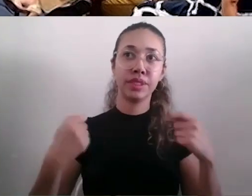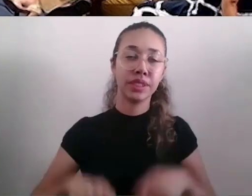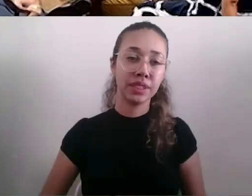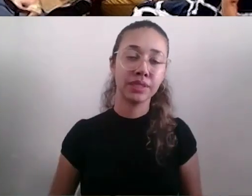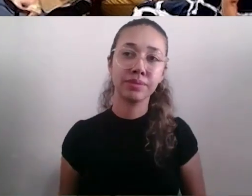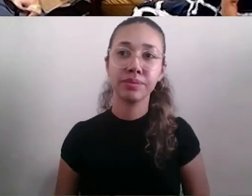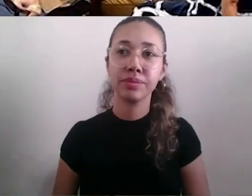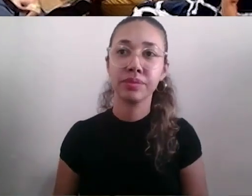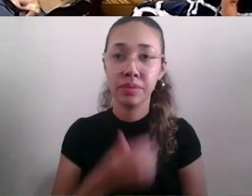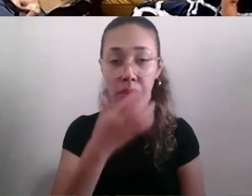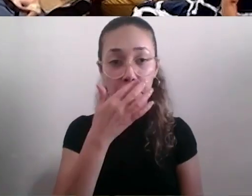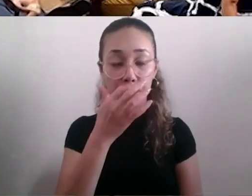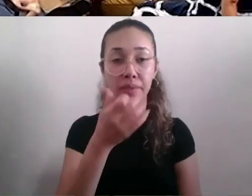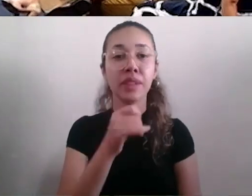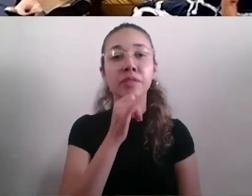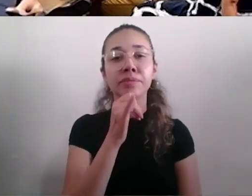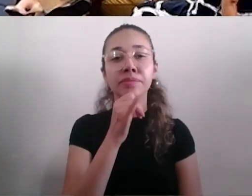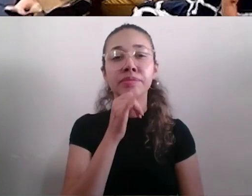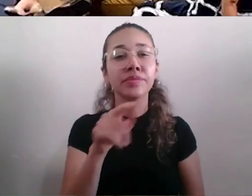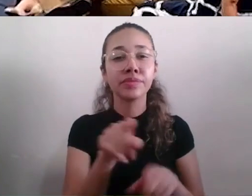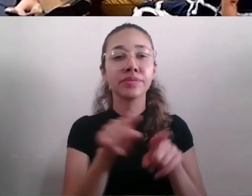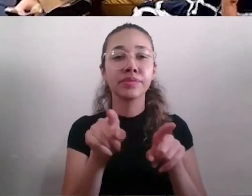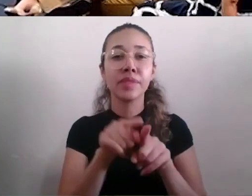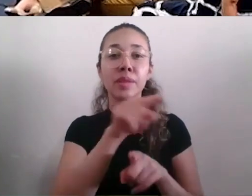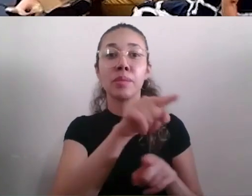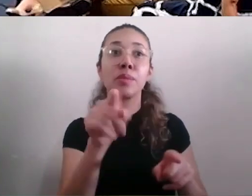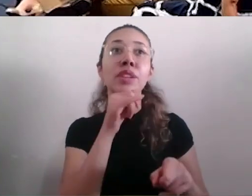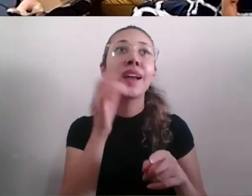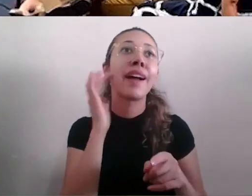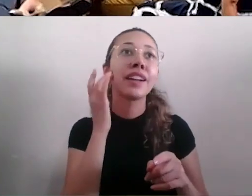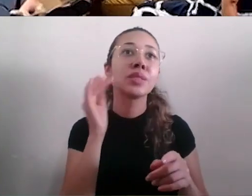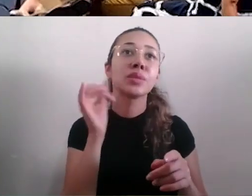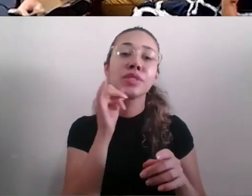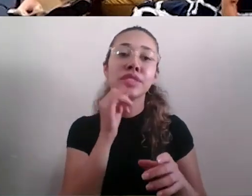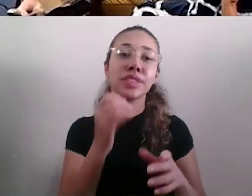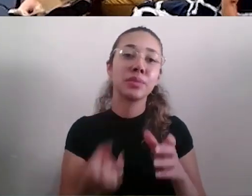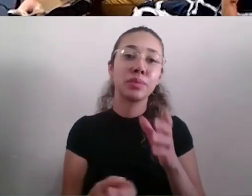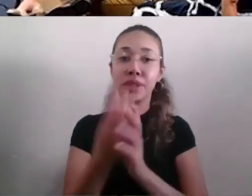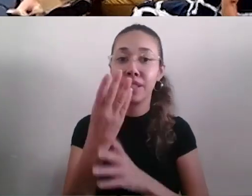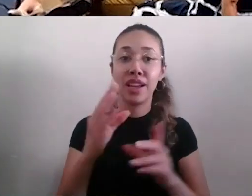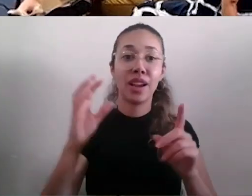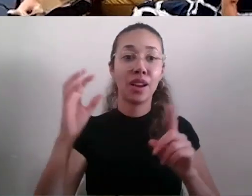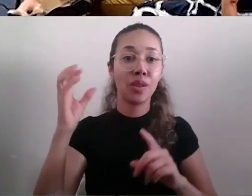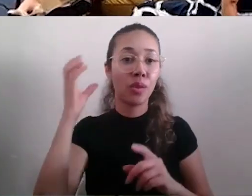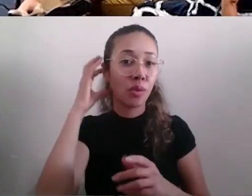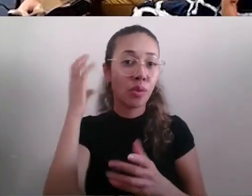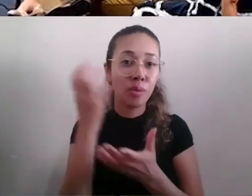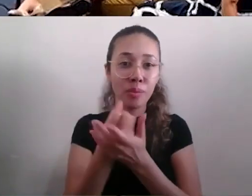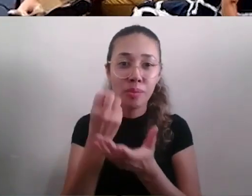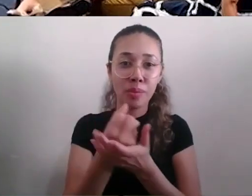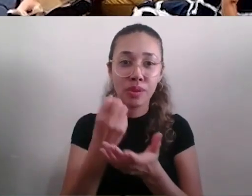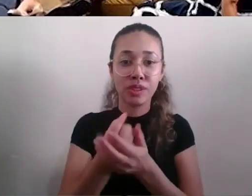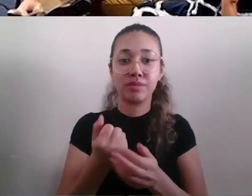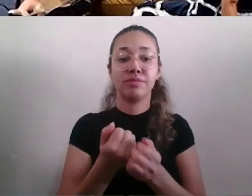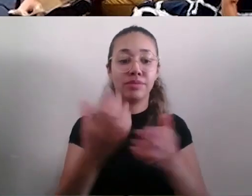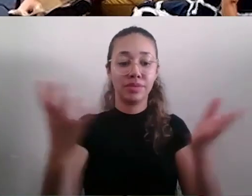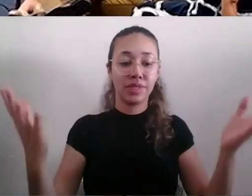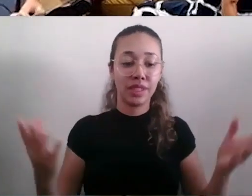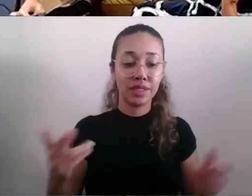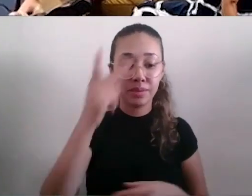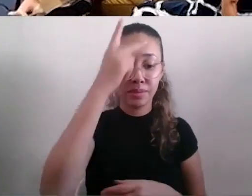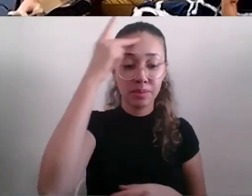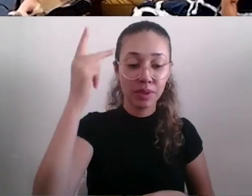dizer, não é que foi feito lá o podcast para meia dúzia de pessoas, não, foi um sucesso estrondoso, de